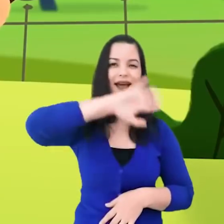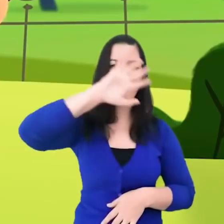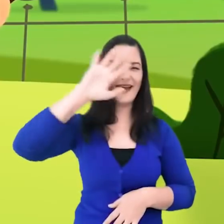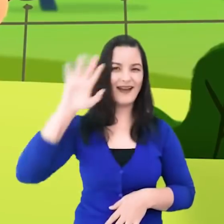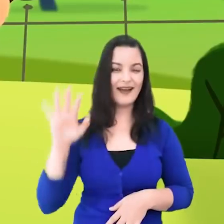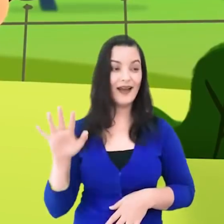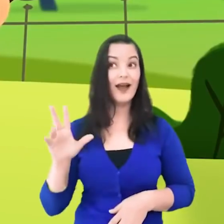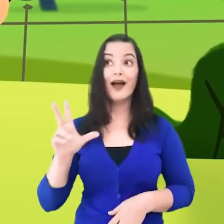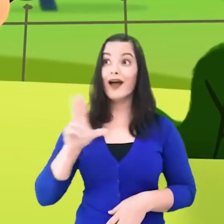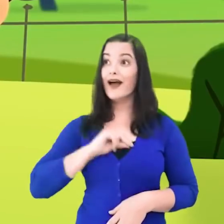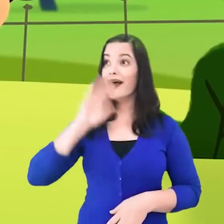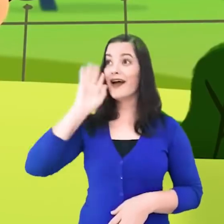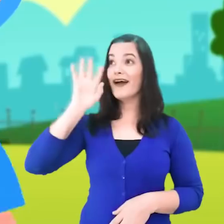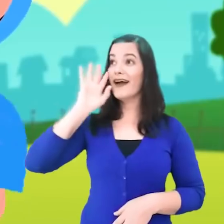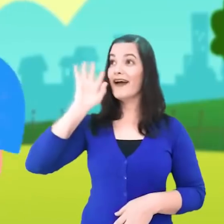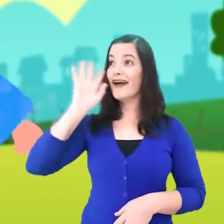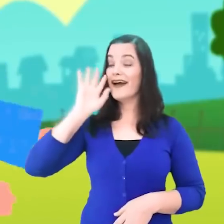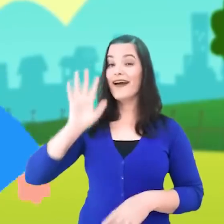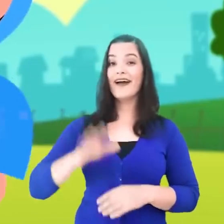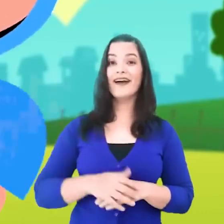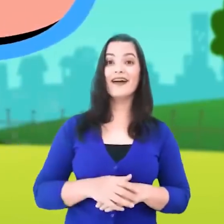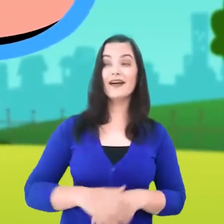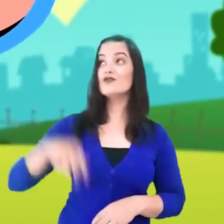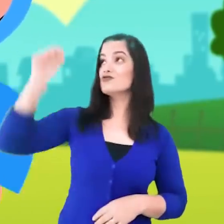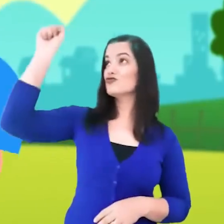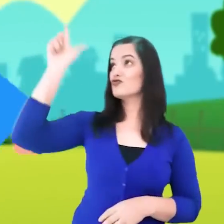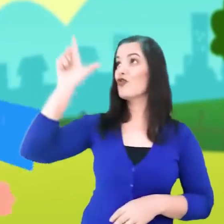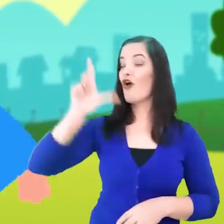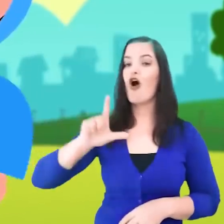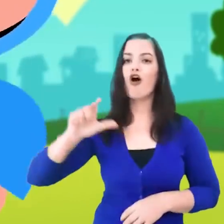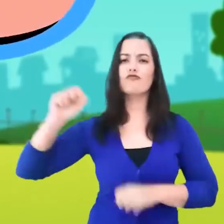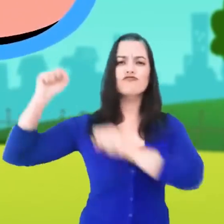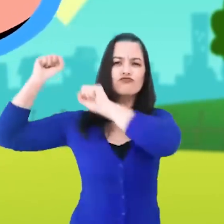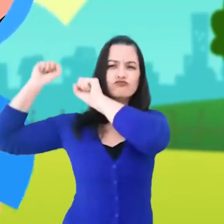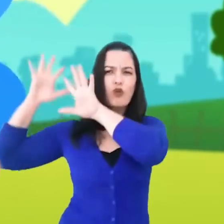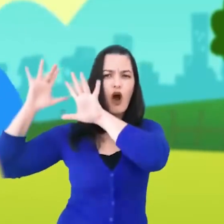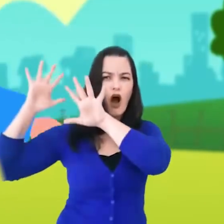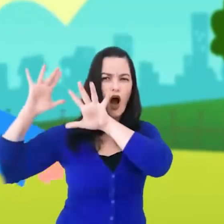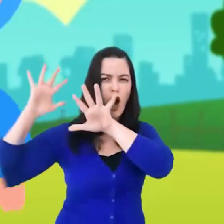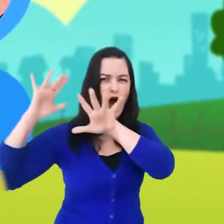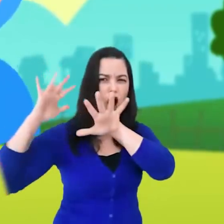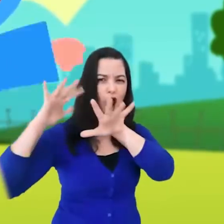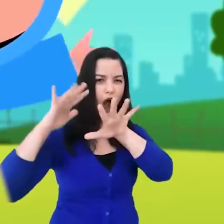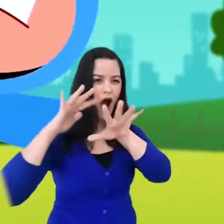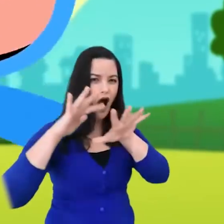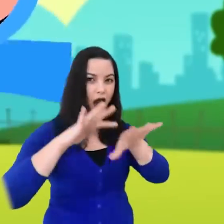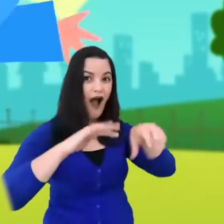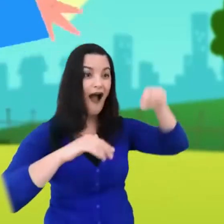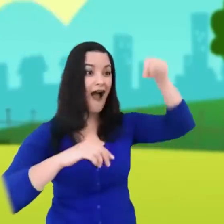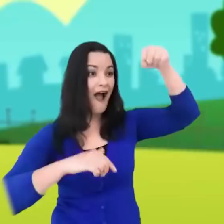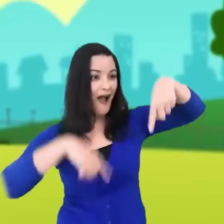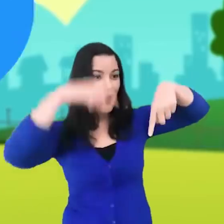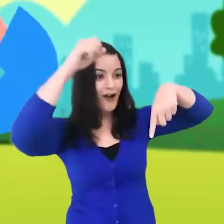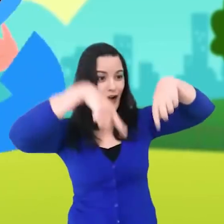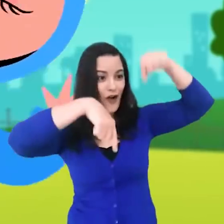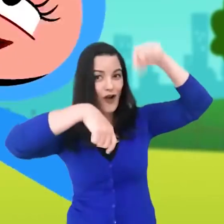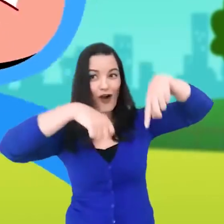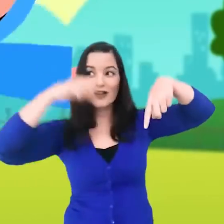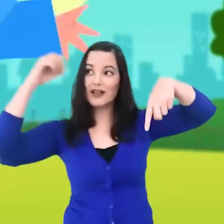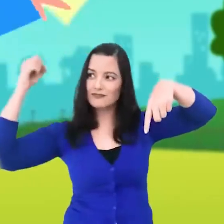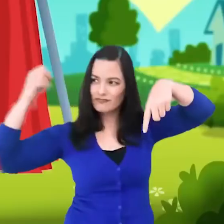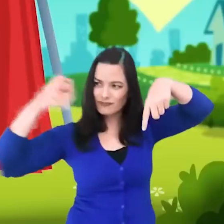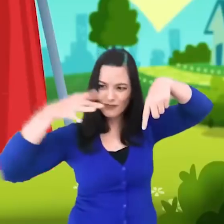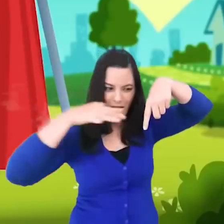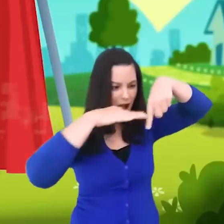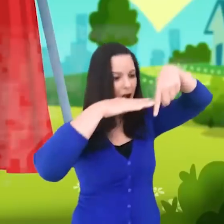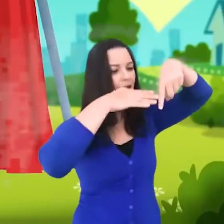Nossa, legal! O sol lança os seus raios e nossas gotas